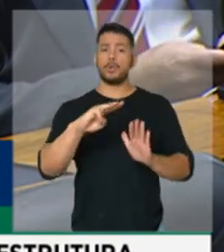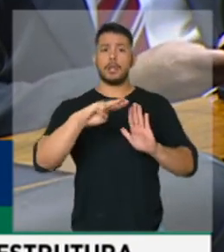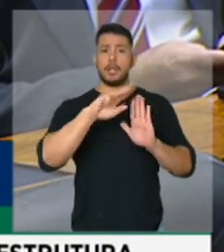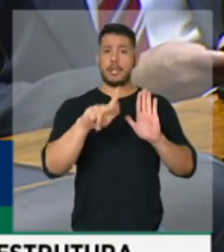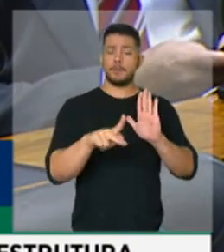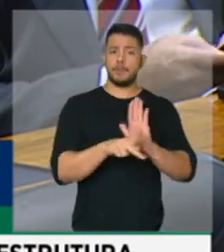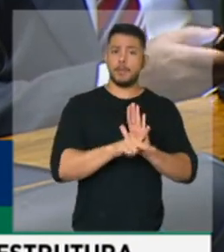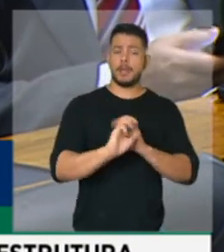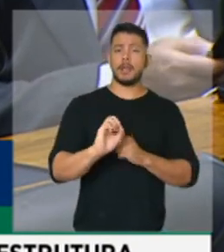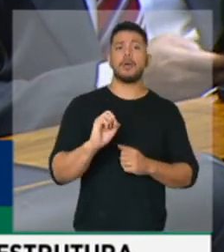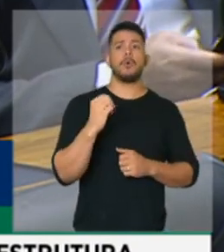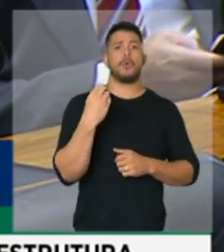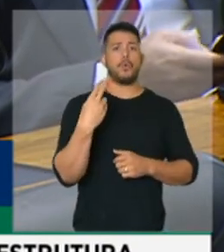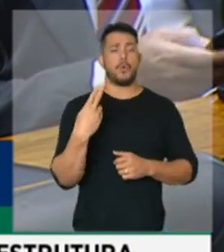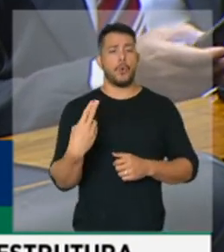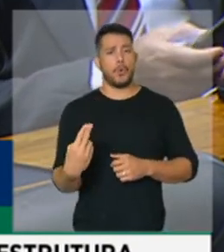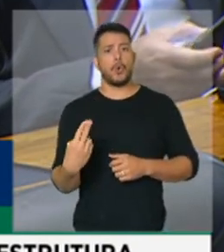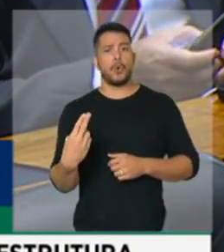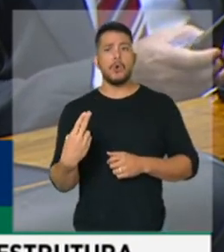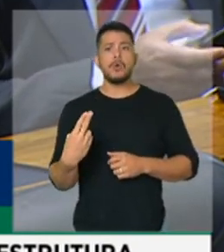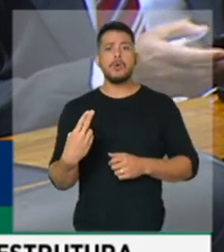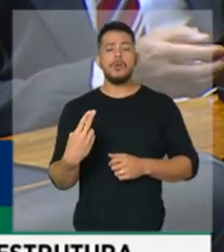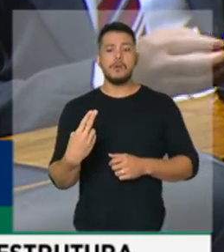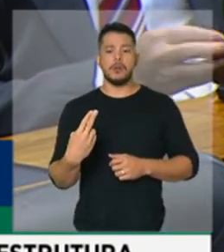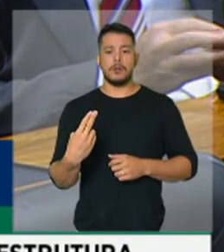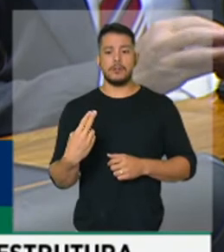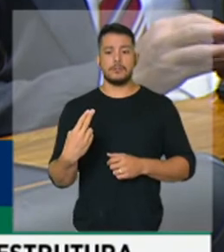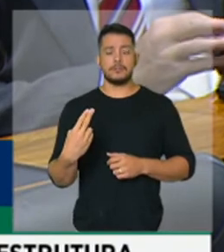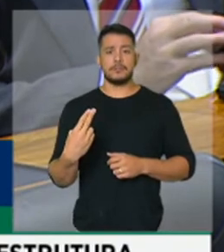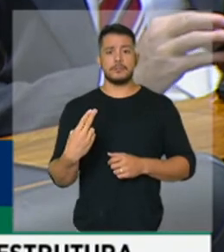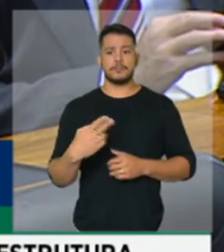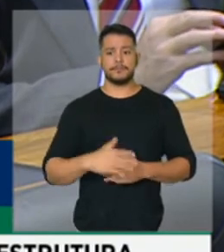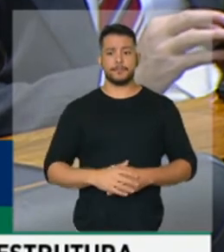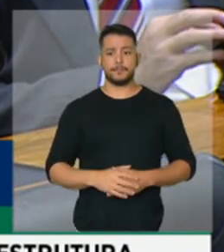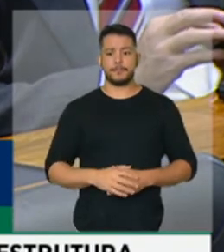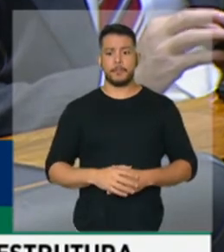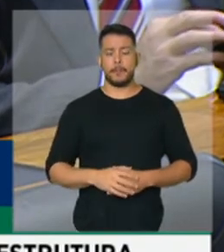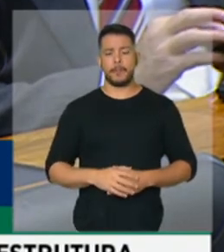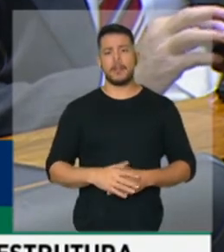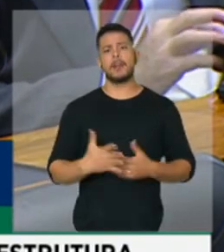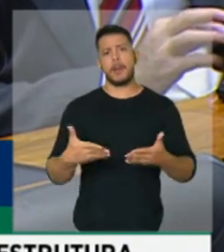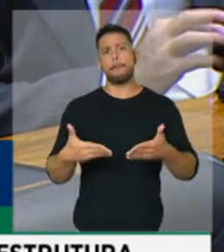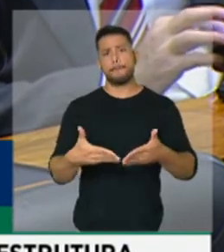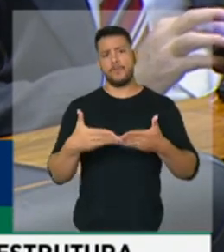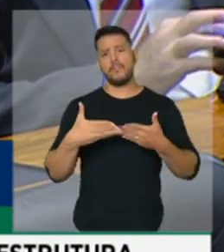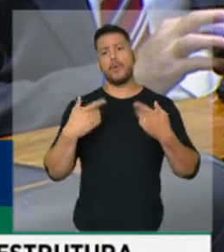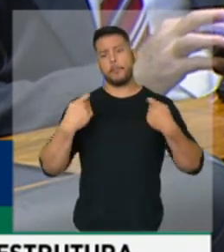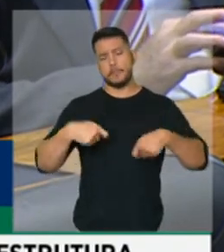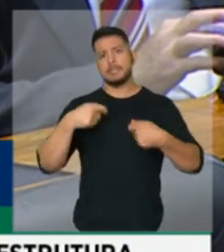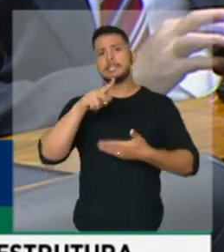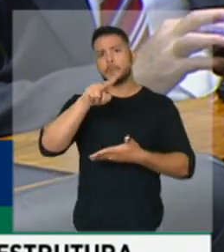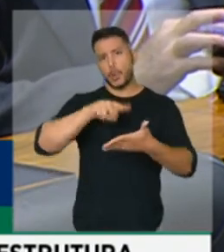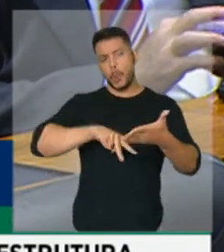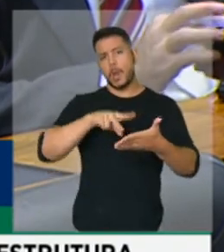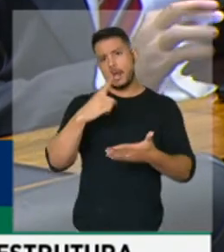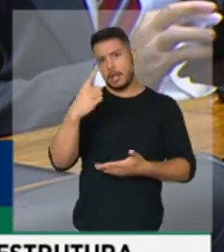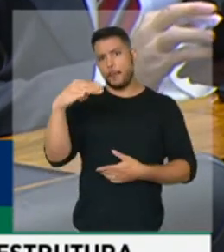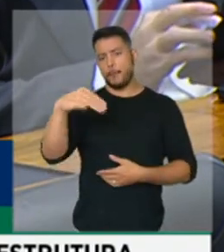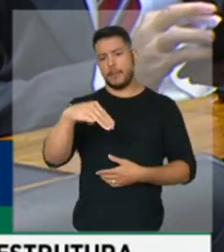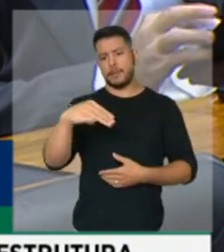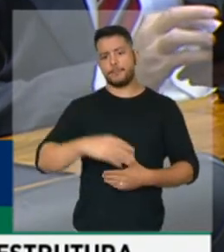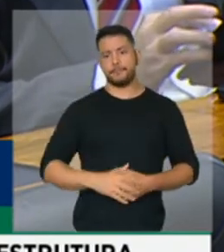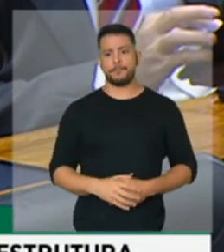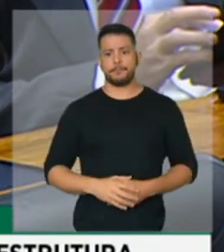da promulgação da redação final. Presidente, gostaria de mais um minuto que eu possa concluir. Deputada